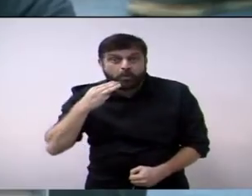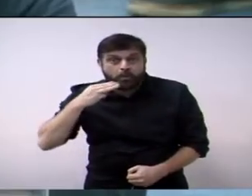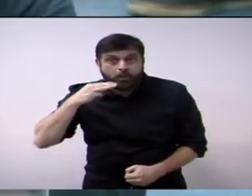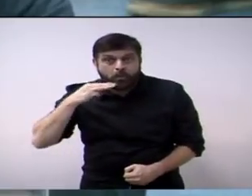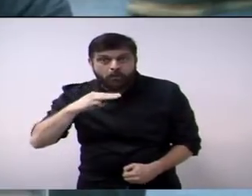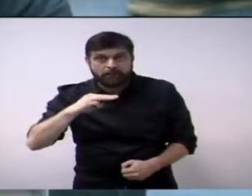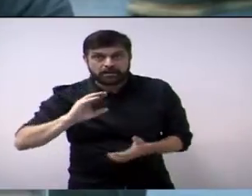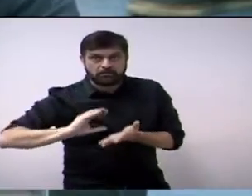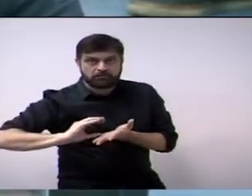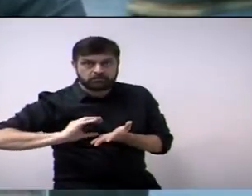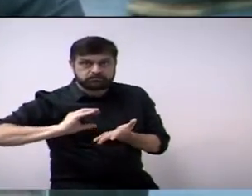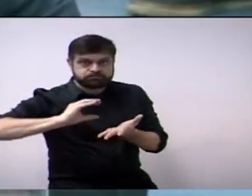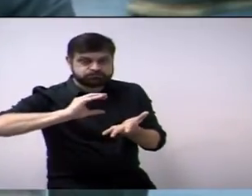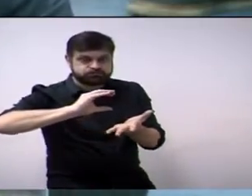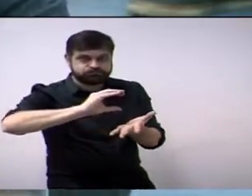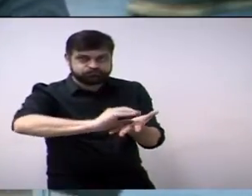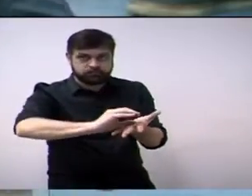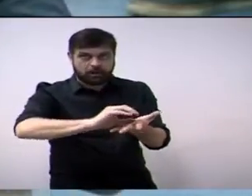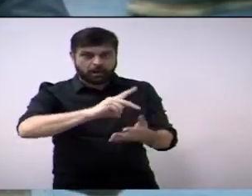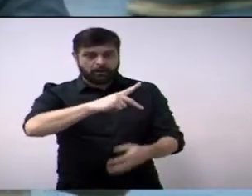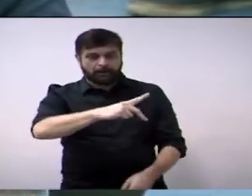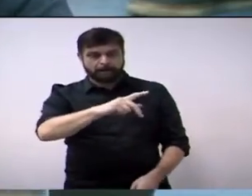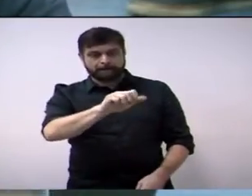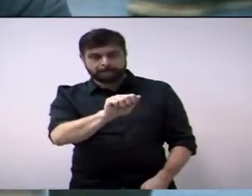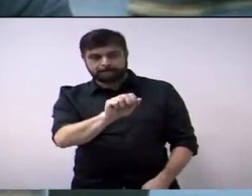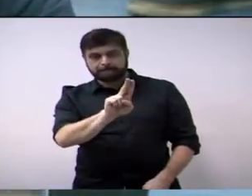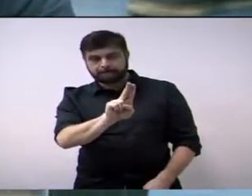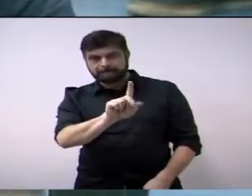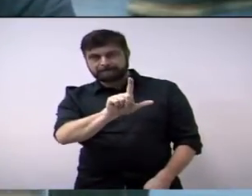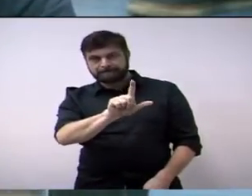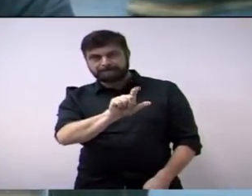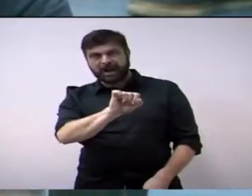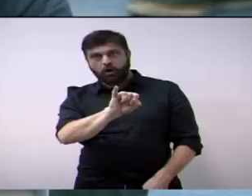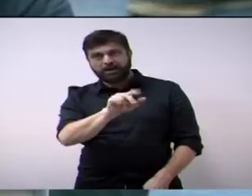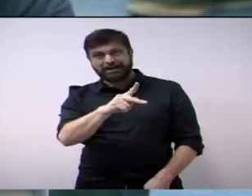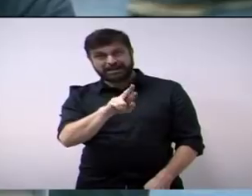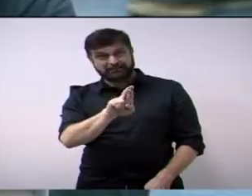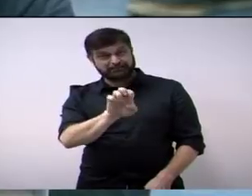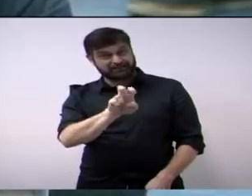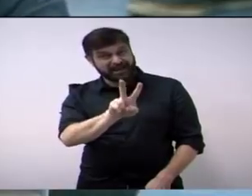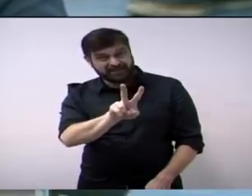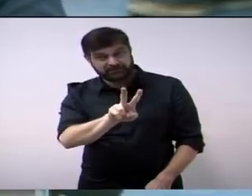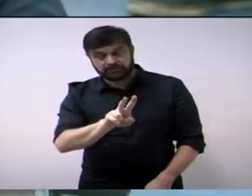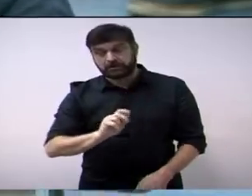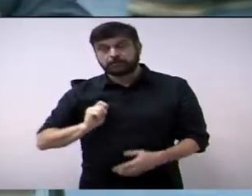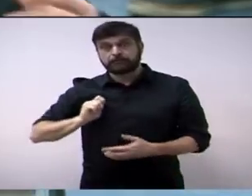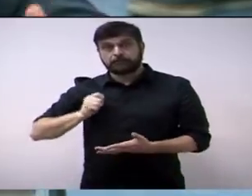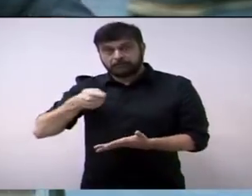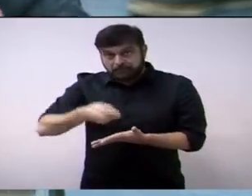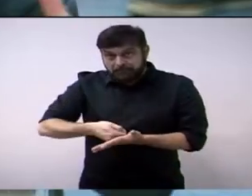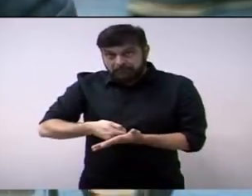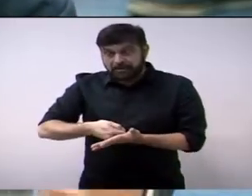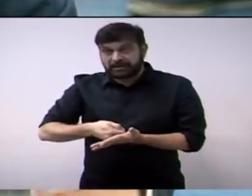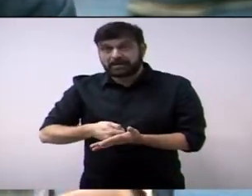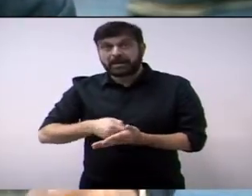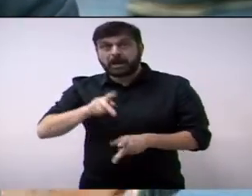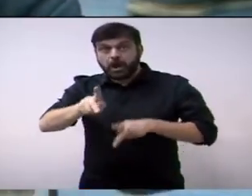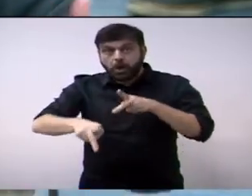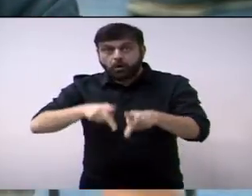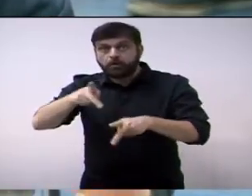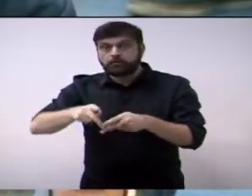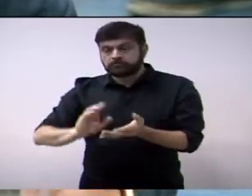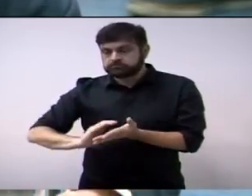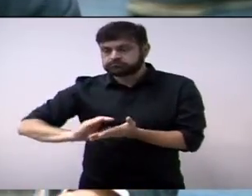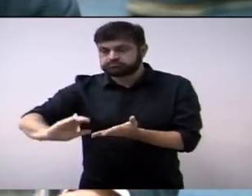Poliprev, descontando aí, possivelmente, da FPM, era para ser pago, era para ser distribuído para a população em forma